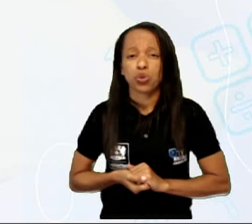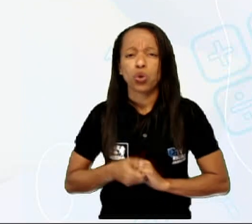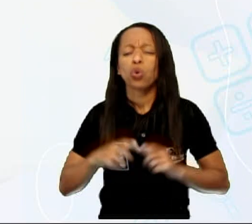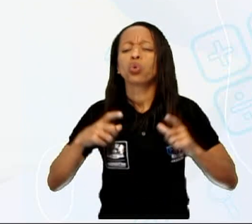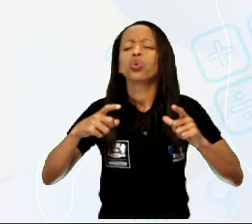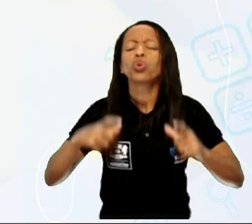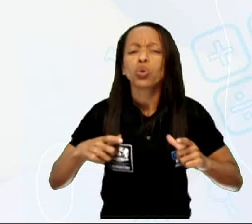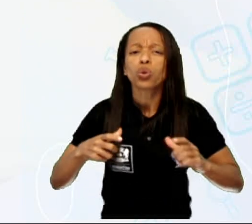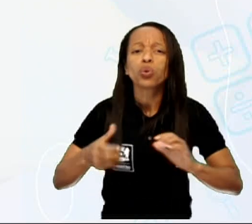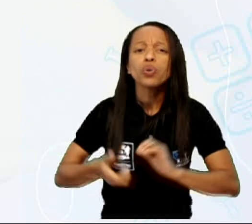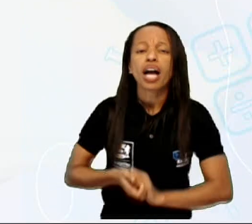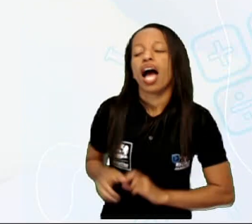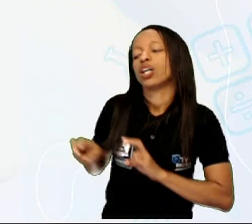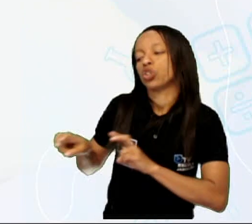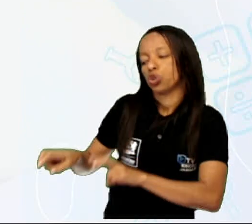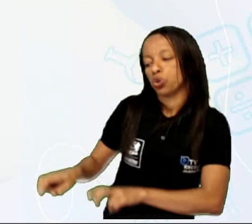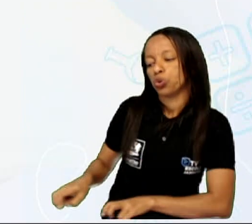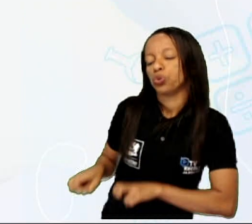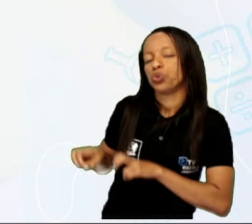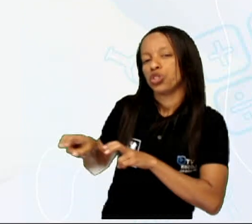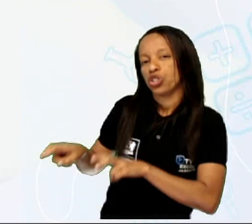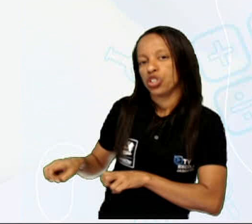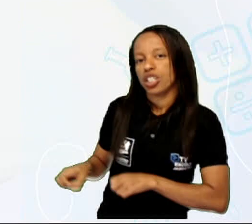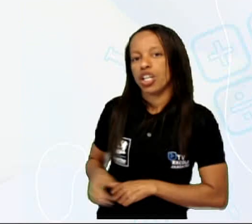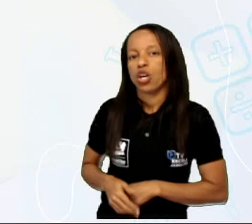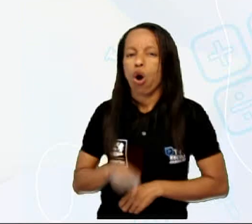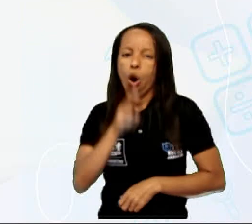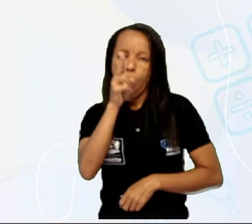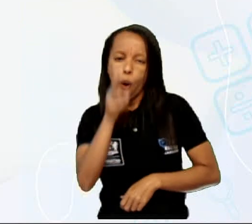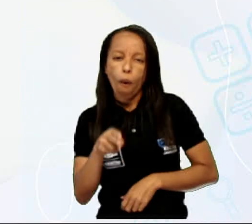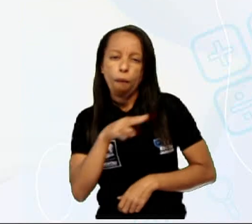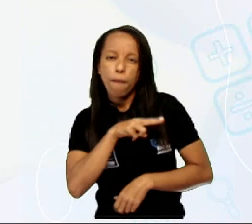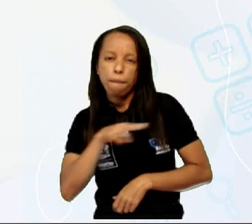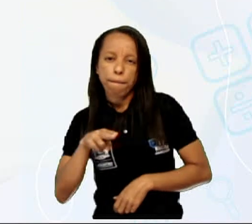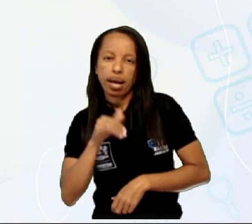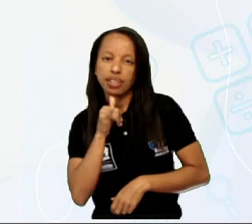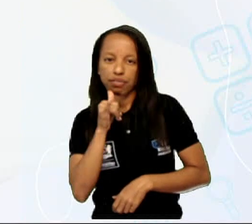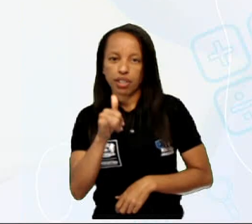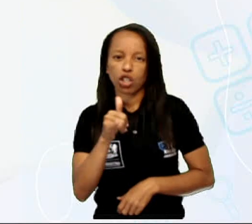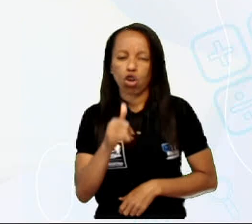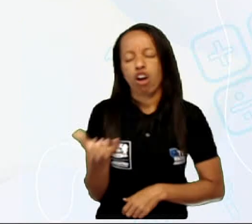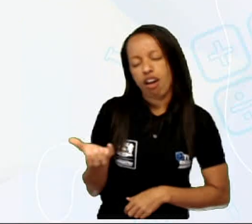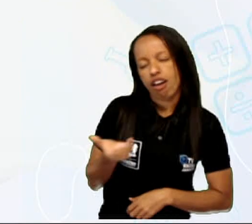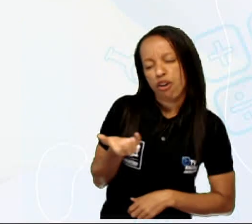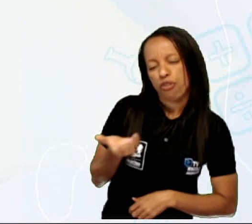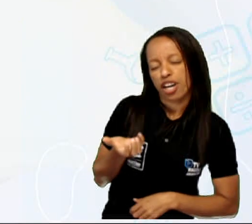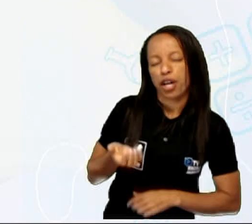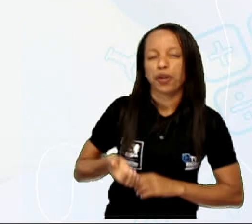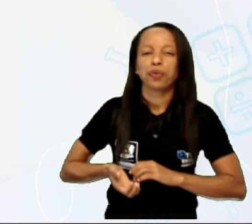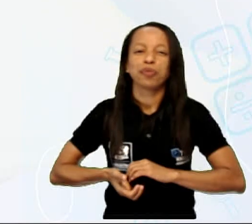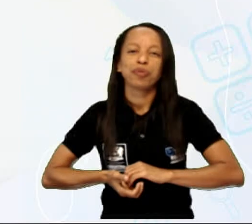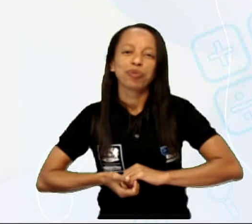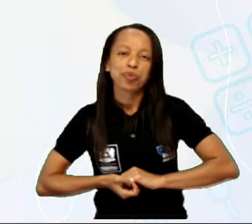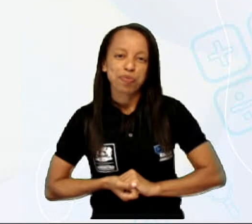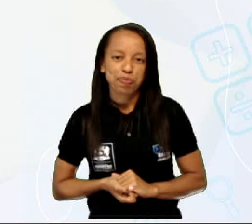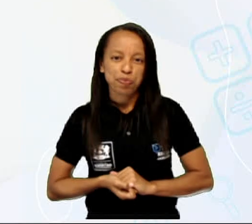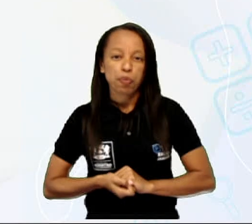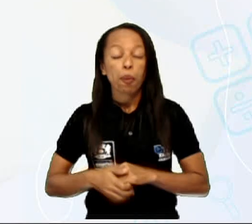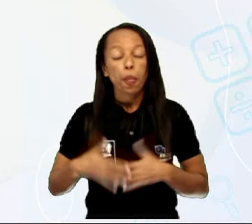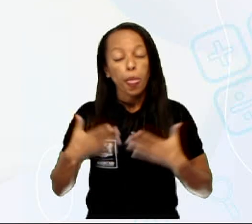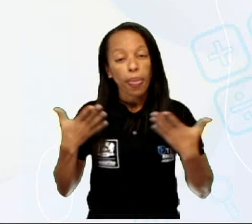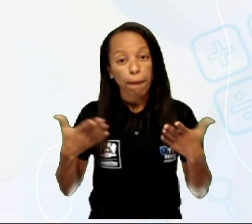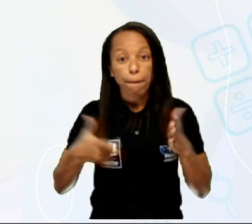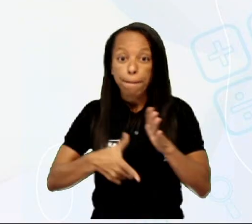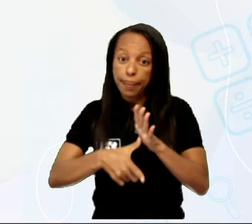Catolé." Disse o padre: "Pois eu quero." João levou um colher. Pois é, pessoal. Antes da